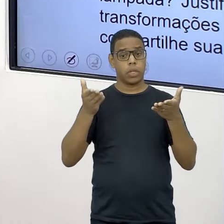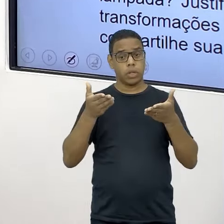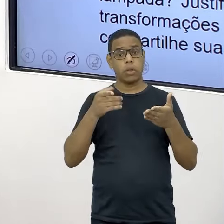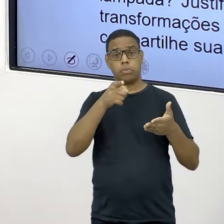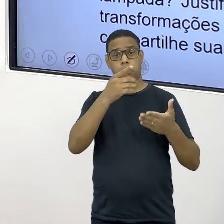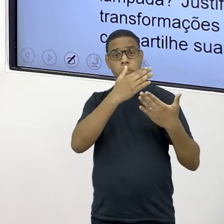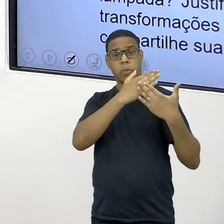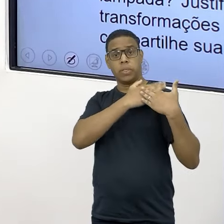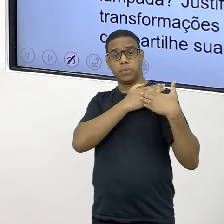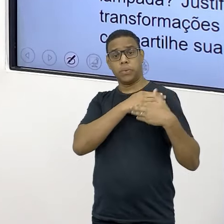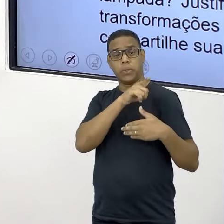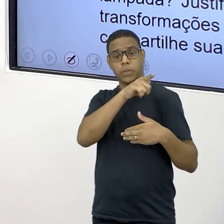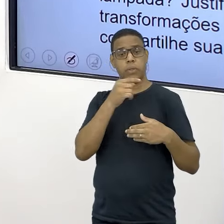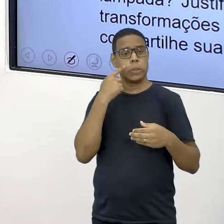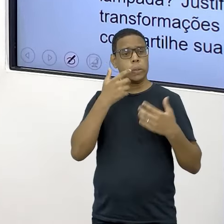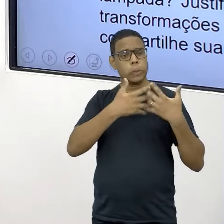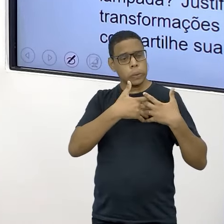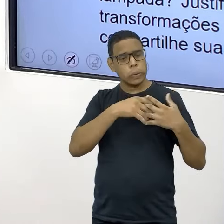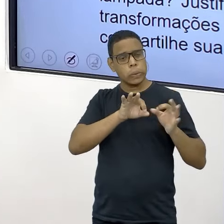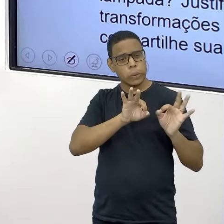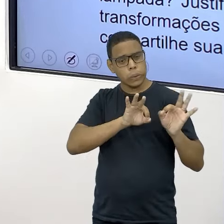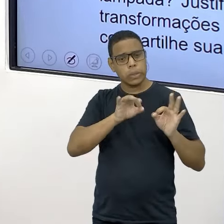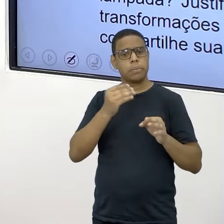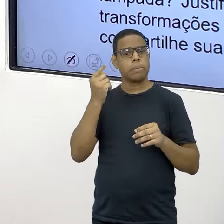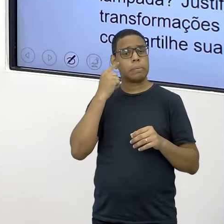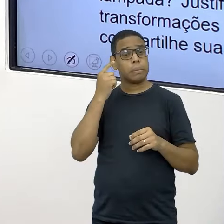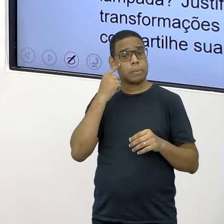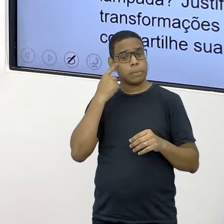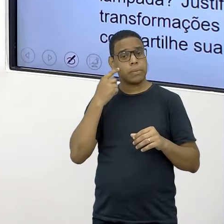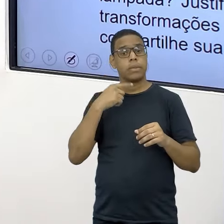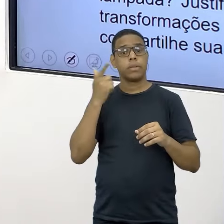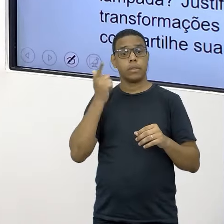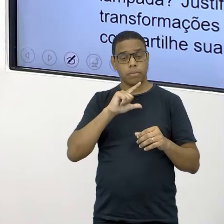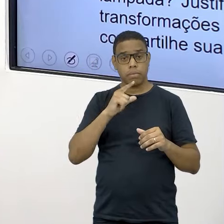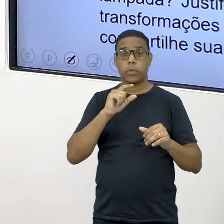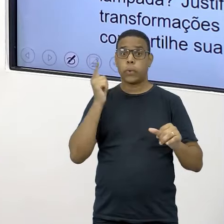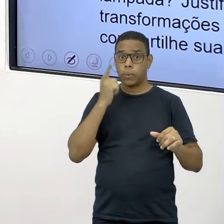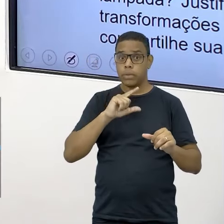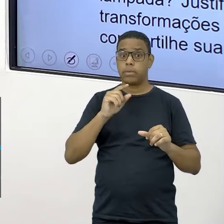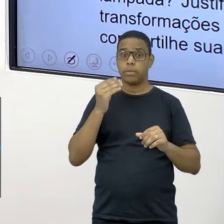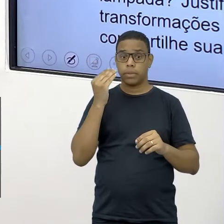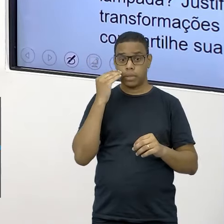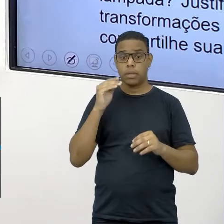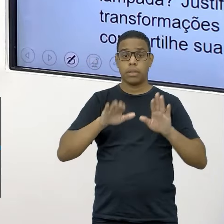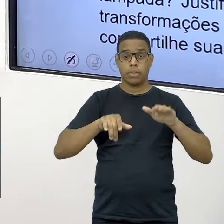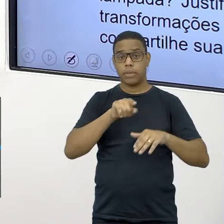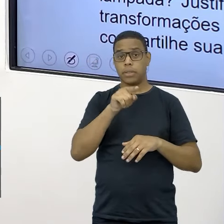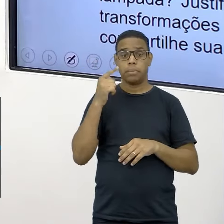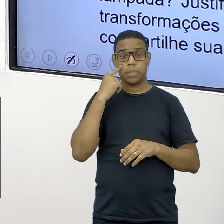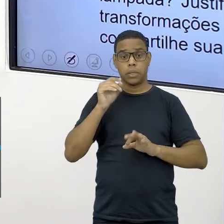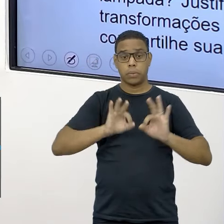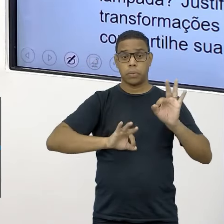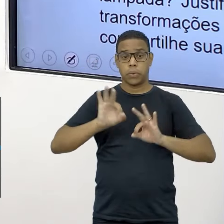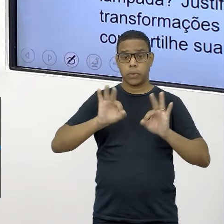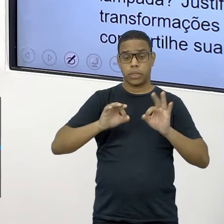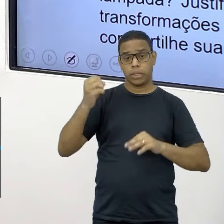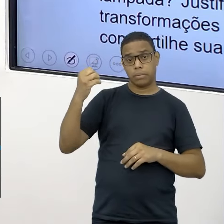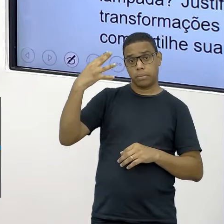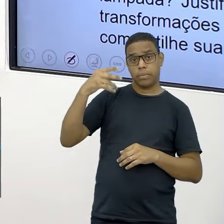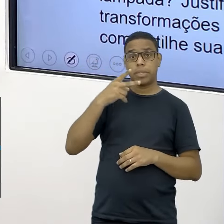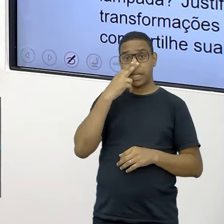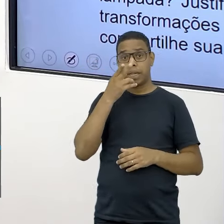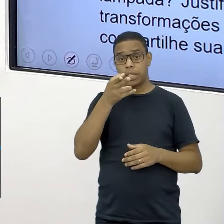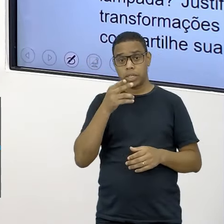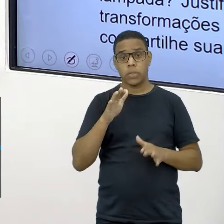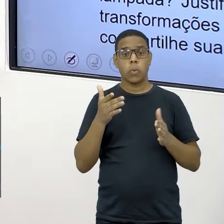sua responsabilidade, vamos desenvolver esse projeto, vamos fazer esse daí virar, cara. E talvez pensando aí num projeto de iluminação, o que você acha?